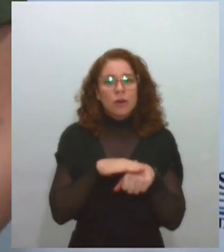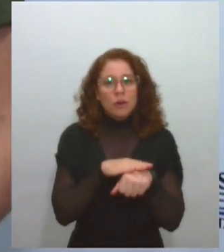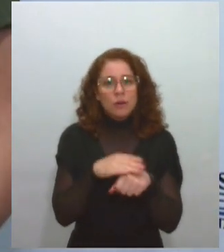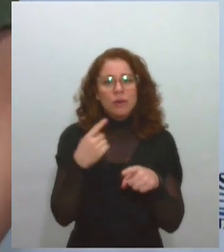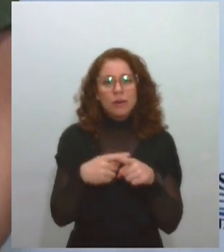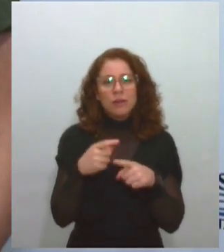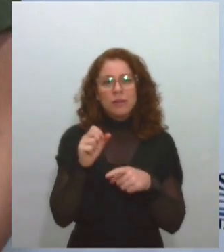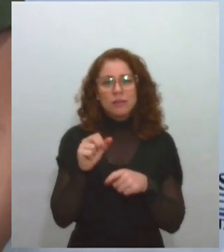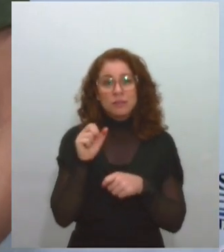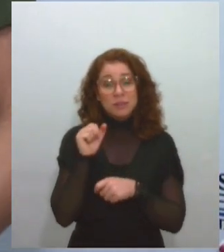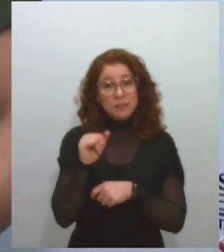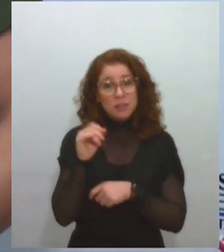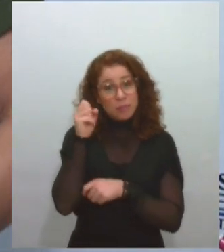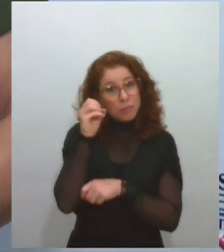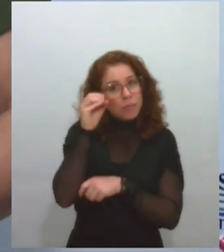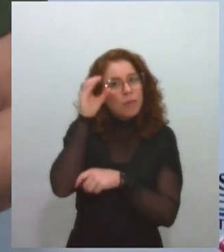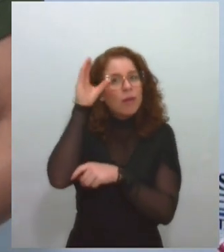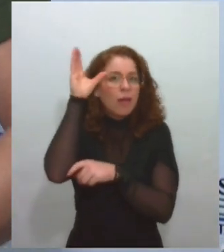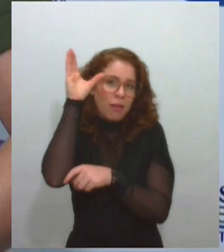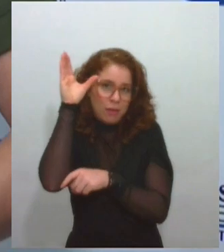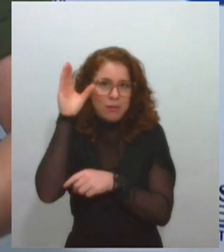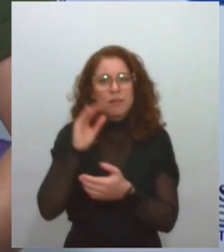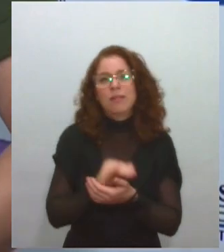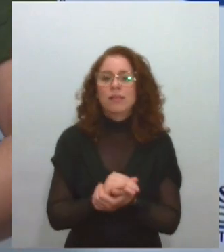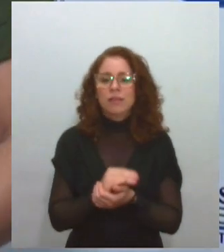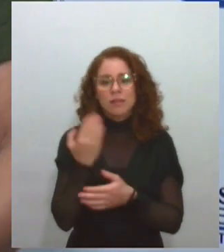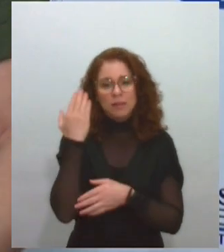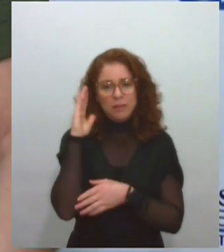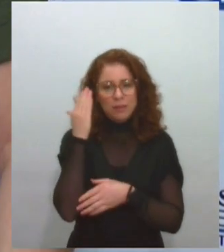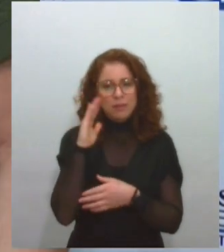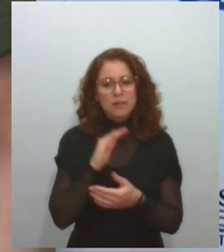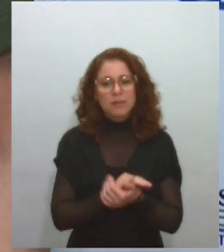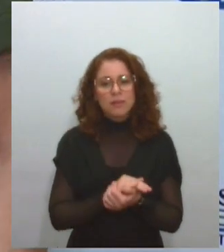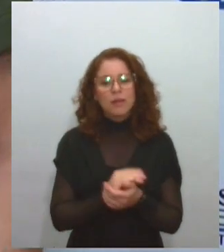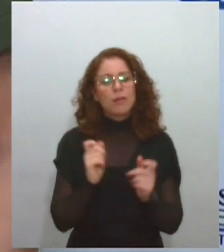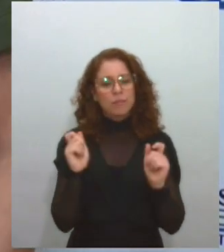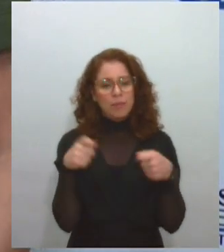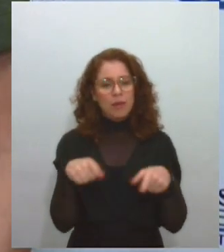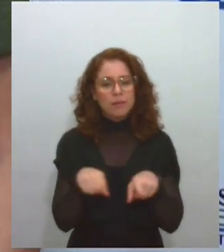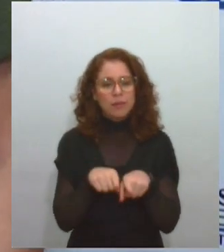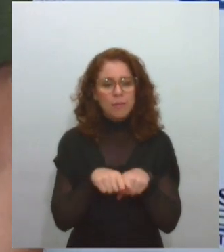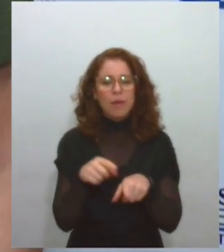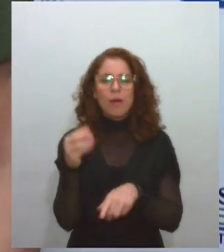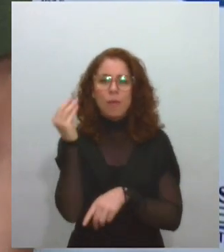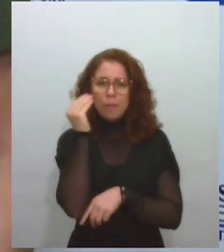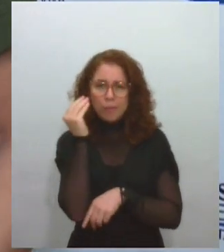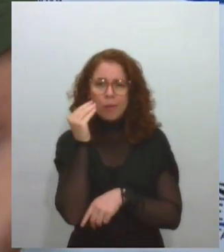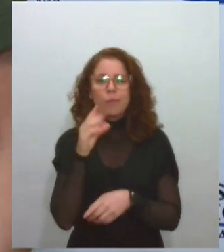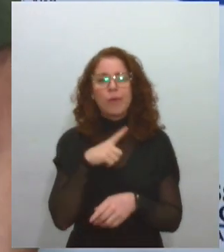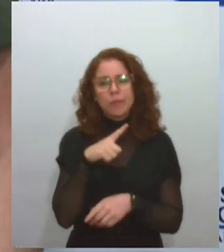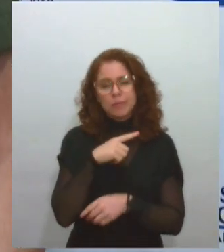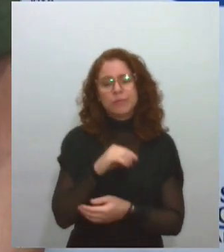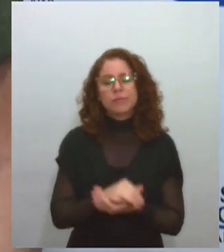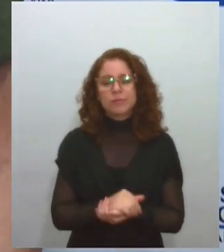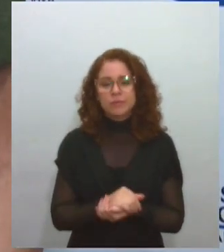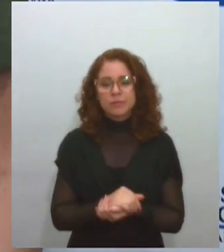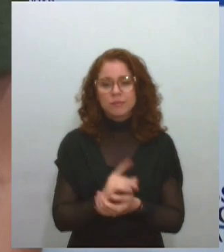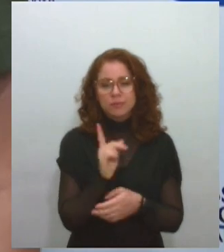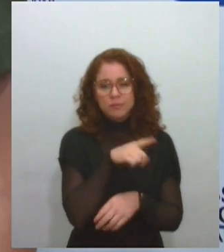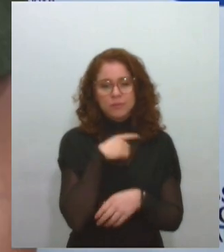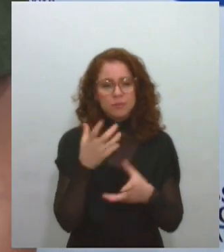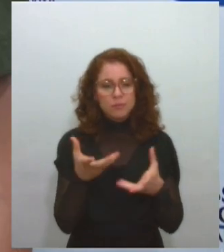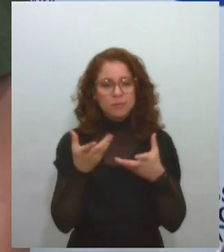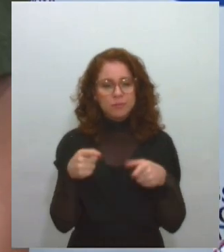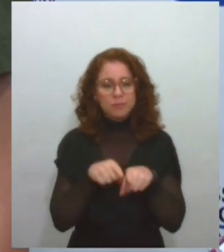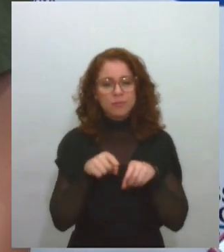maior, o entendimento, então a gente pode poder ter novas possibilidades. E é isso, né, que a gente quer, abrir essas novas